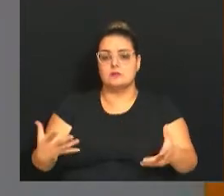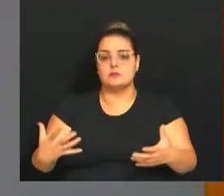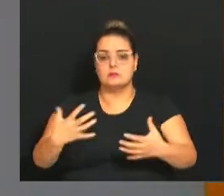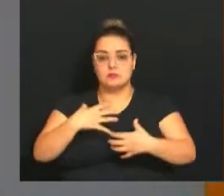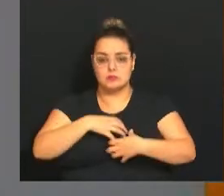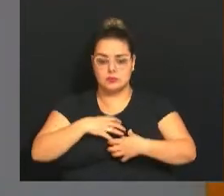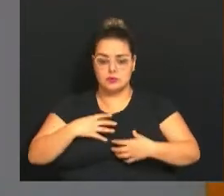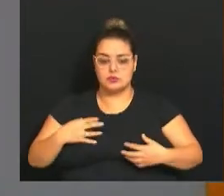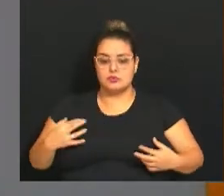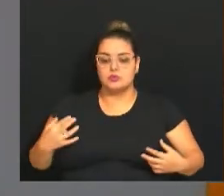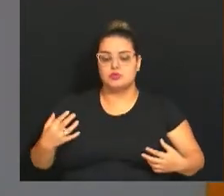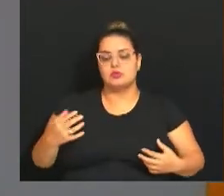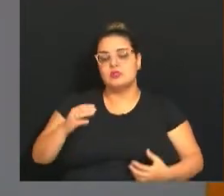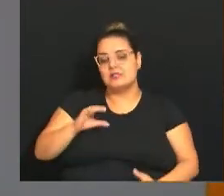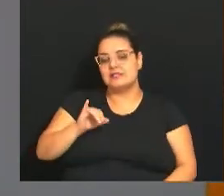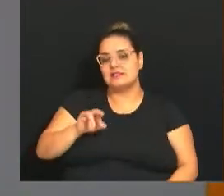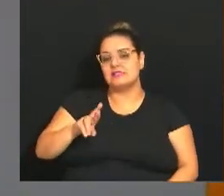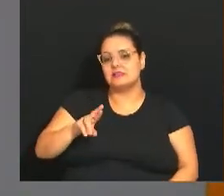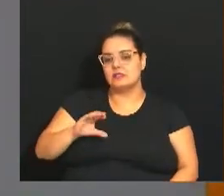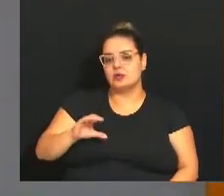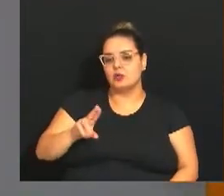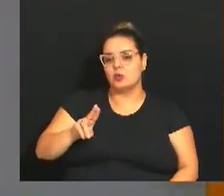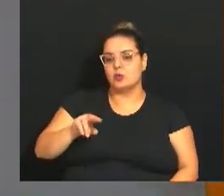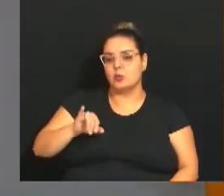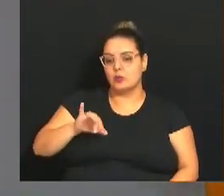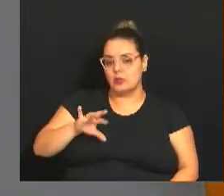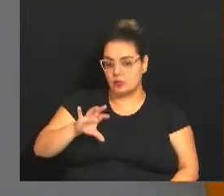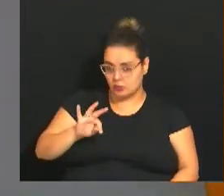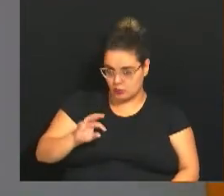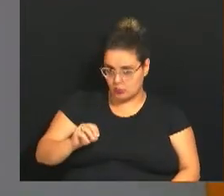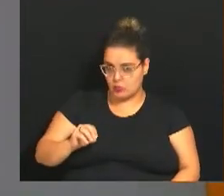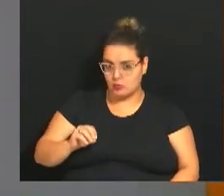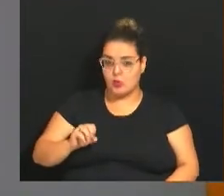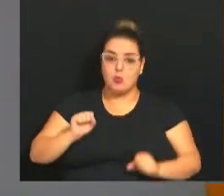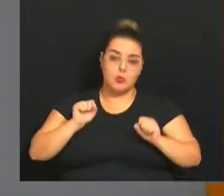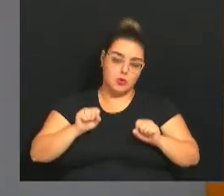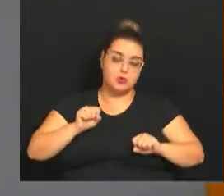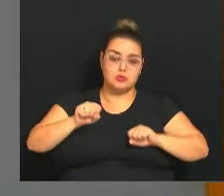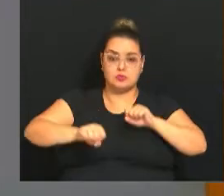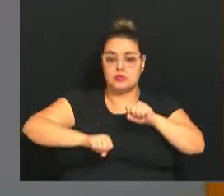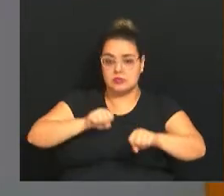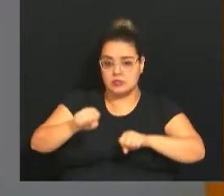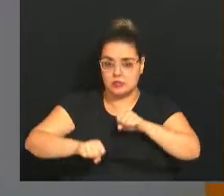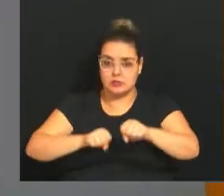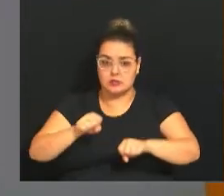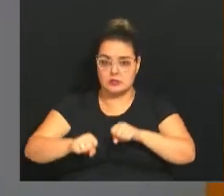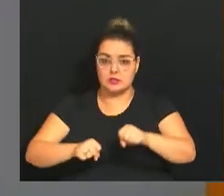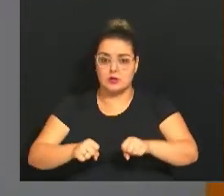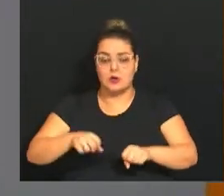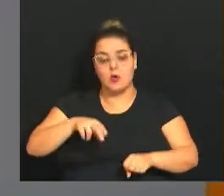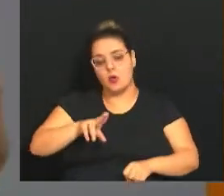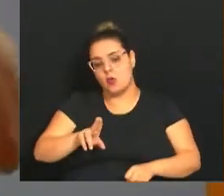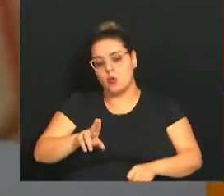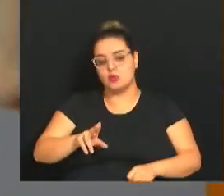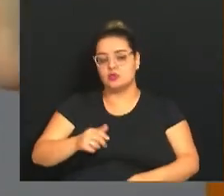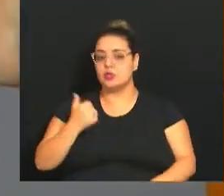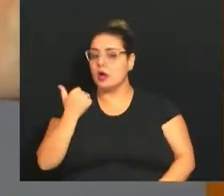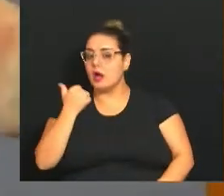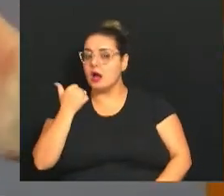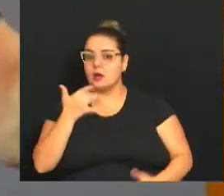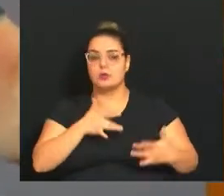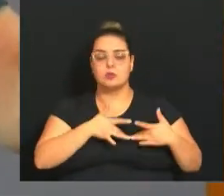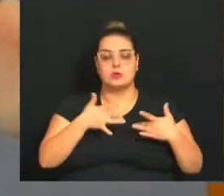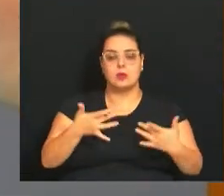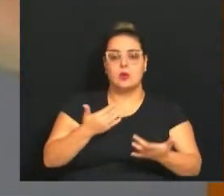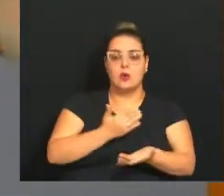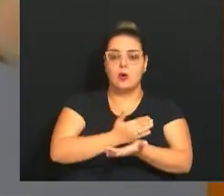circuito. Então a gente ainda vai divulgar isso, poderão ser feitos circuitos de bicicleta ou de carona solidária. Ele vai se iniciar